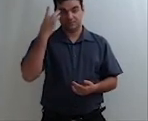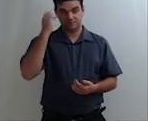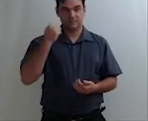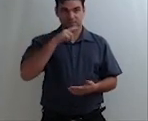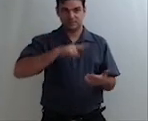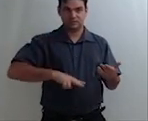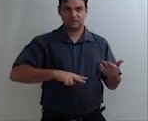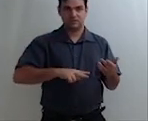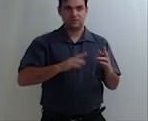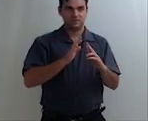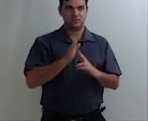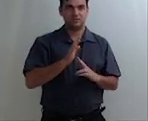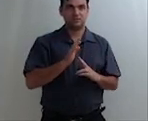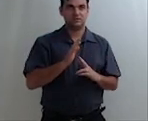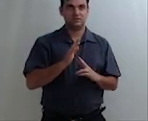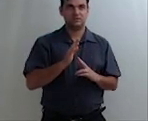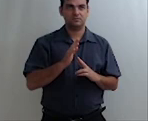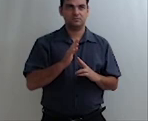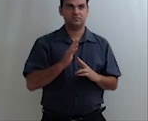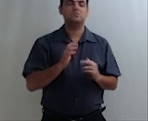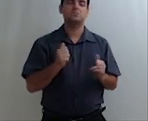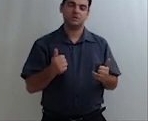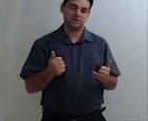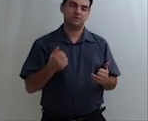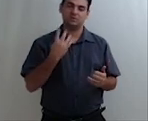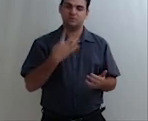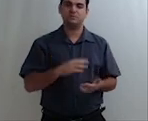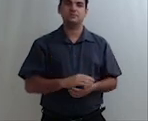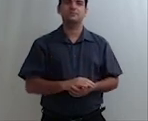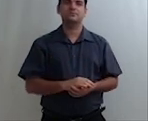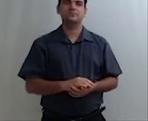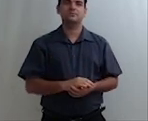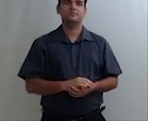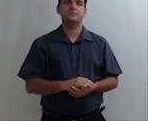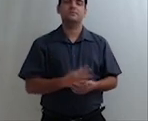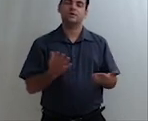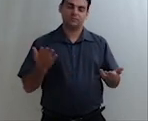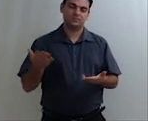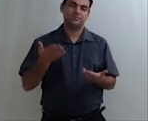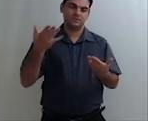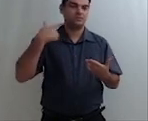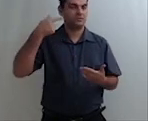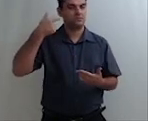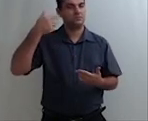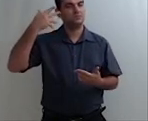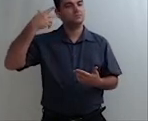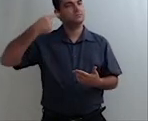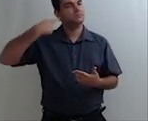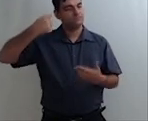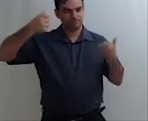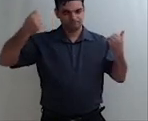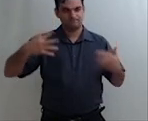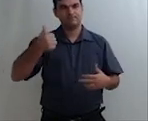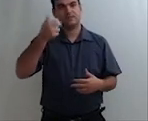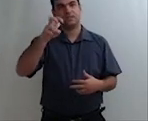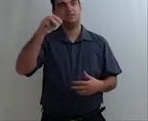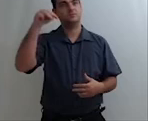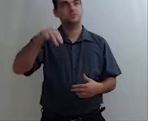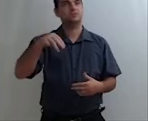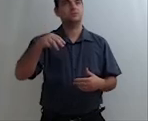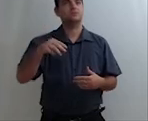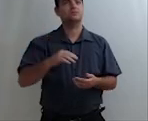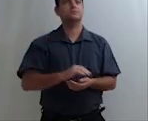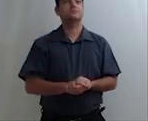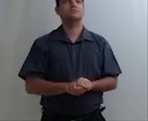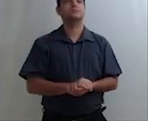do relatório então vossa excelência tem a palavra senhor